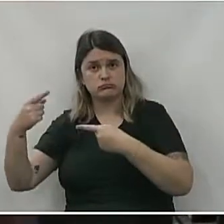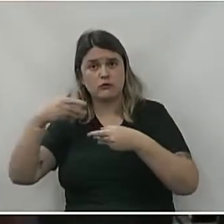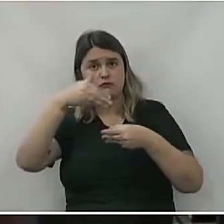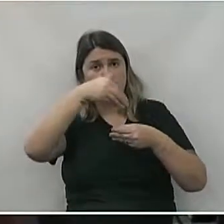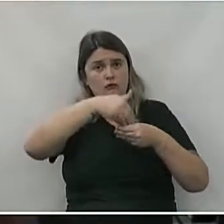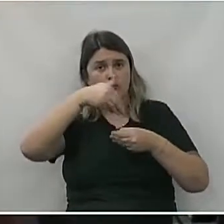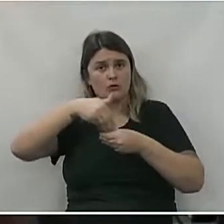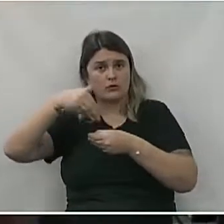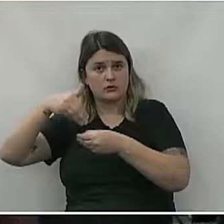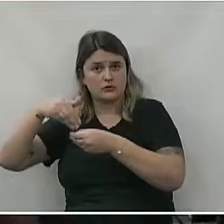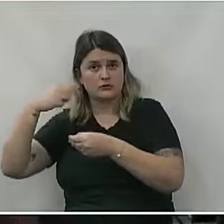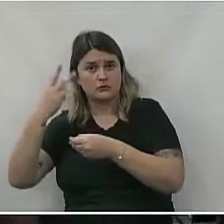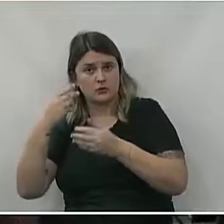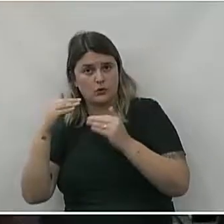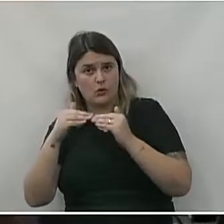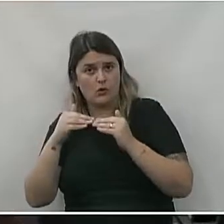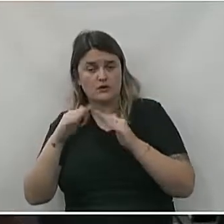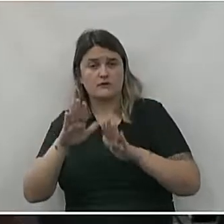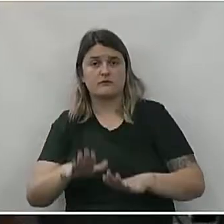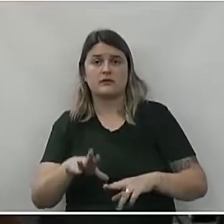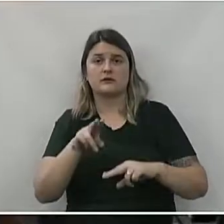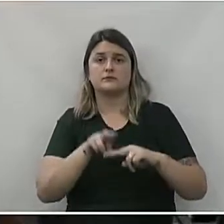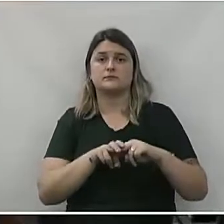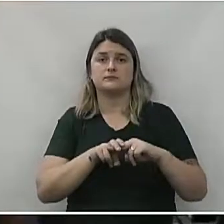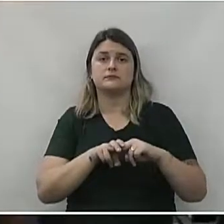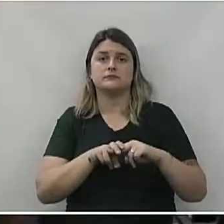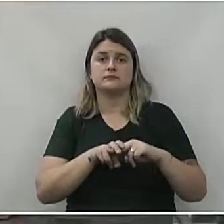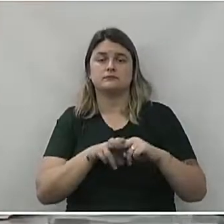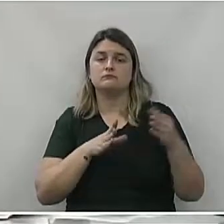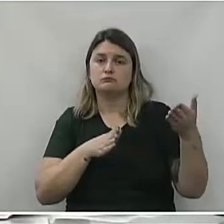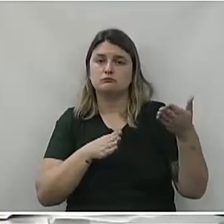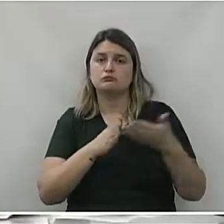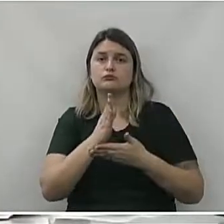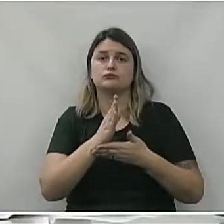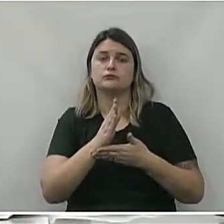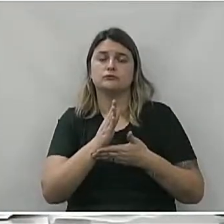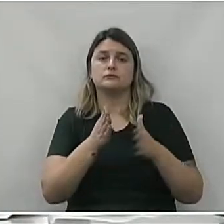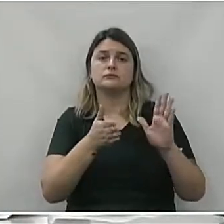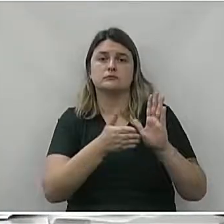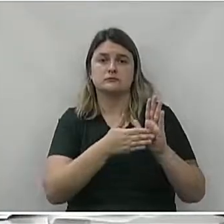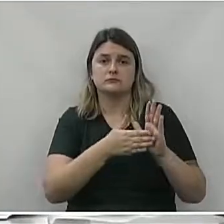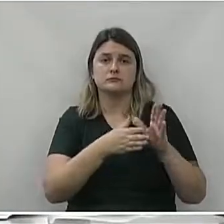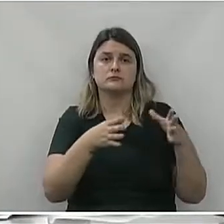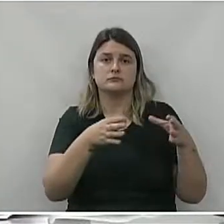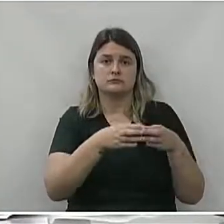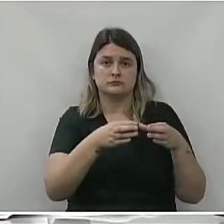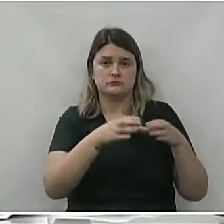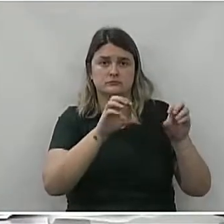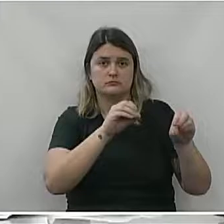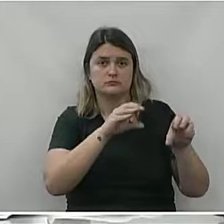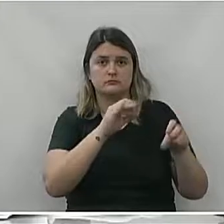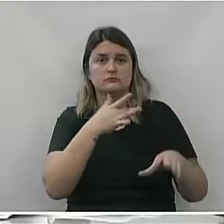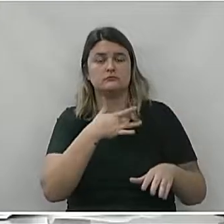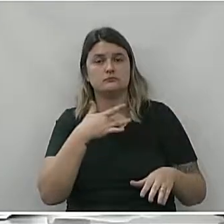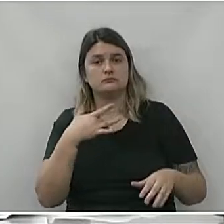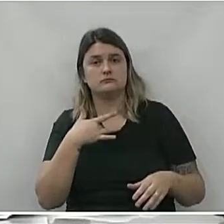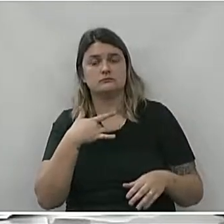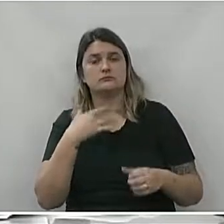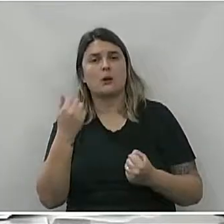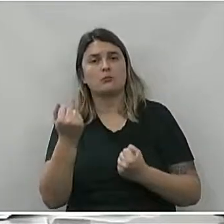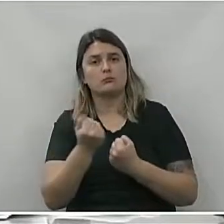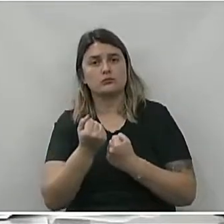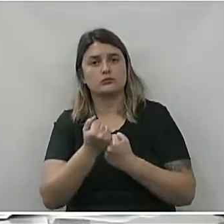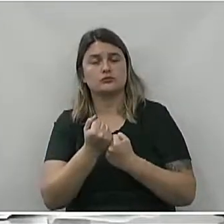votação. Senhores vereadores que aprovam, permaneçam como estão. Aprovado o parecer fundamentado da Comissão de Educação, Saúde e